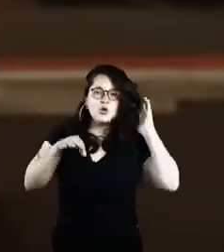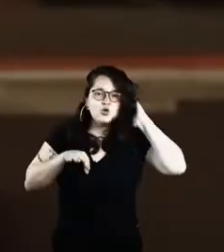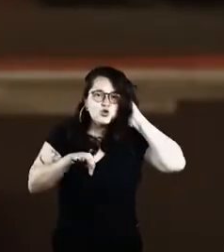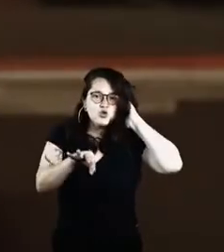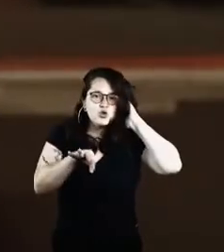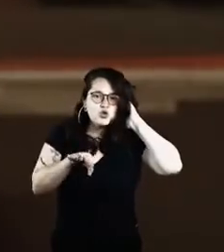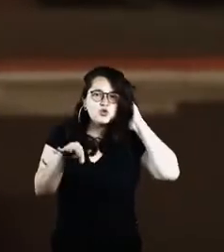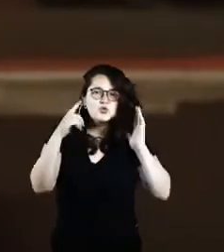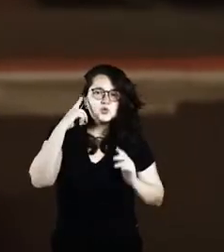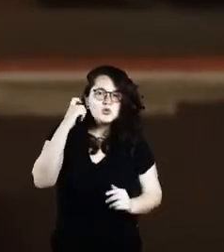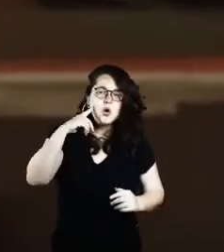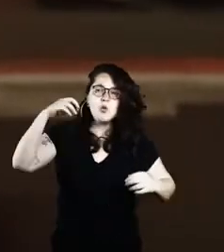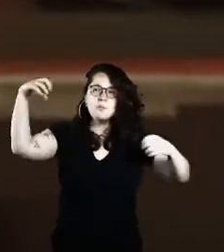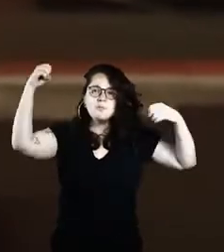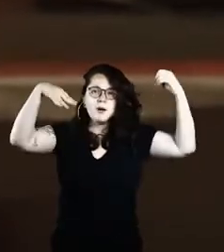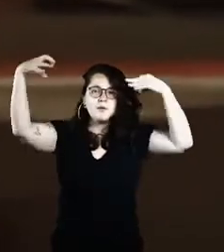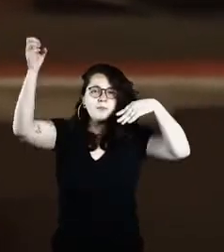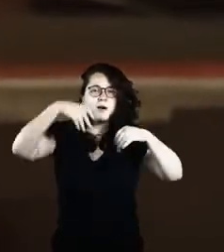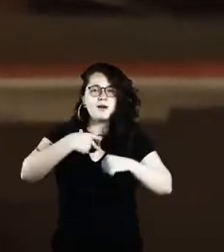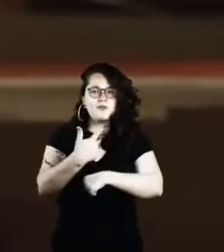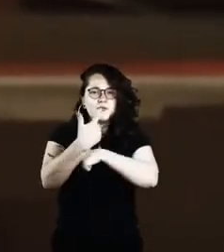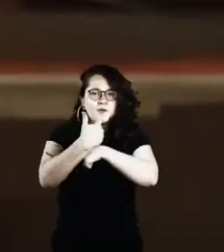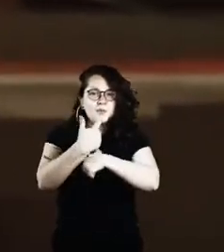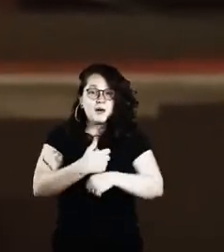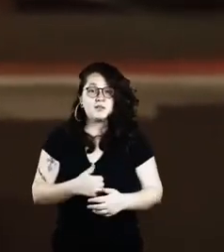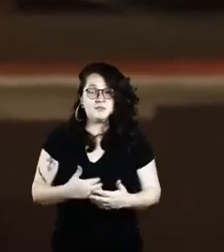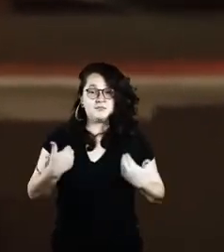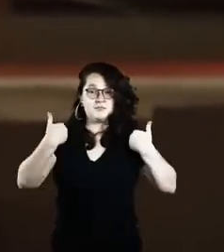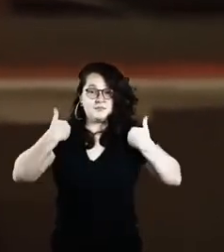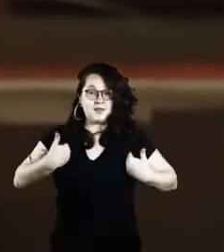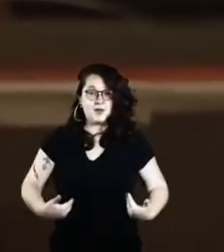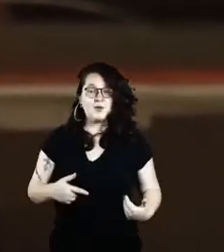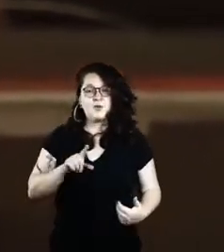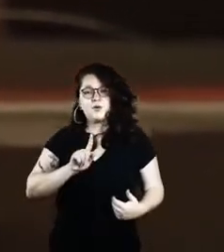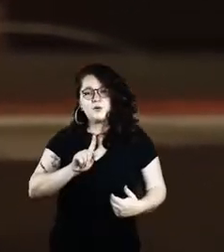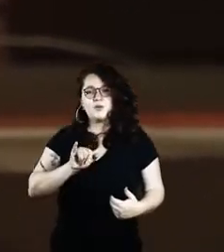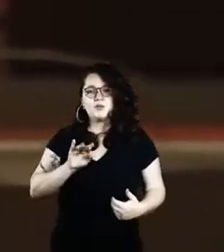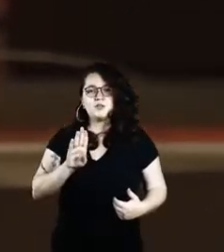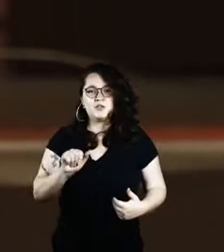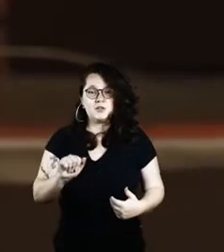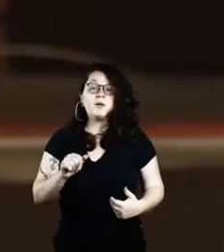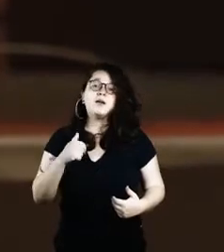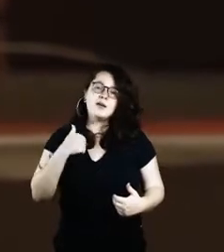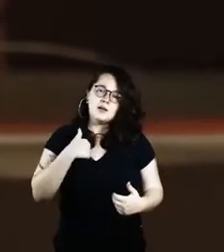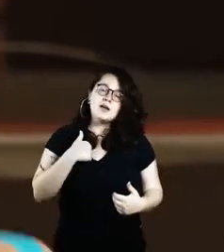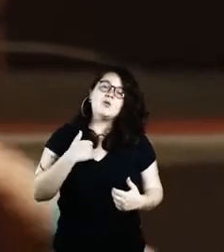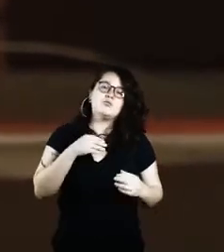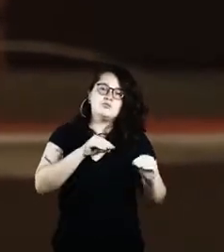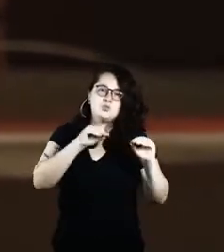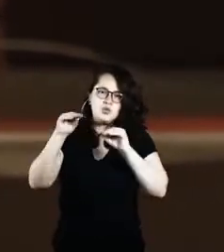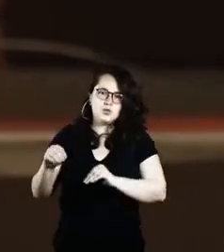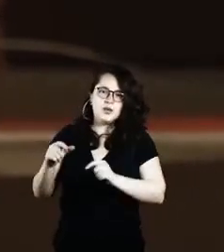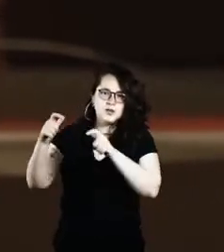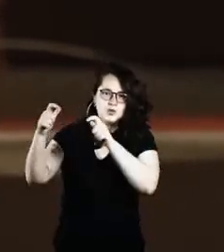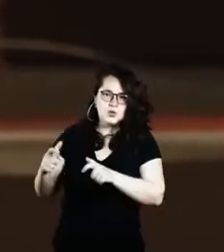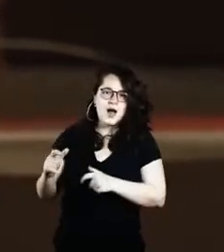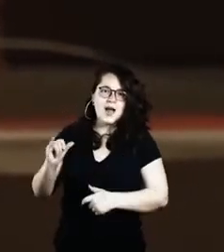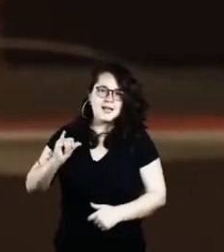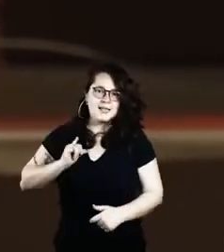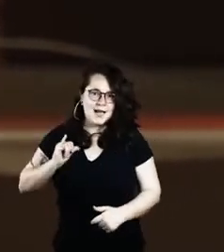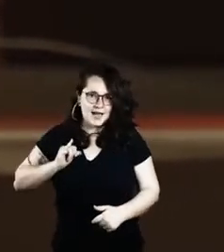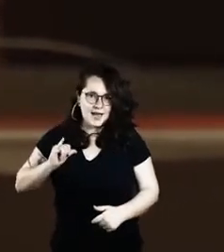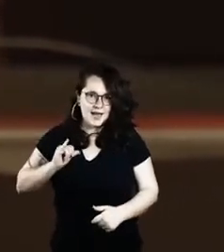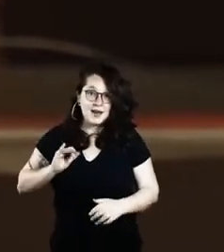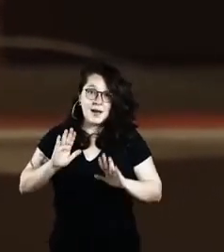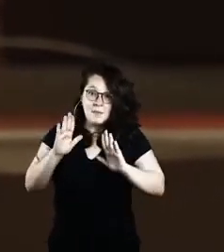da filmagem, tá? Eu sou o Giba, né? Hoje eu moro em Itaquera, mas morei grande